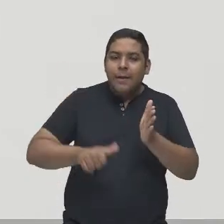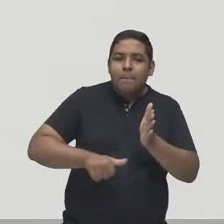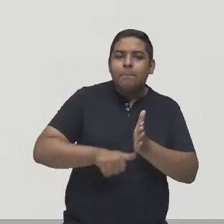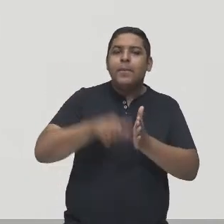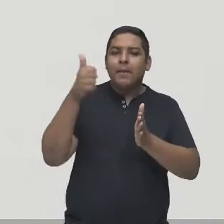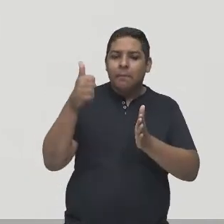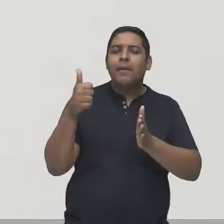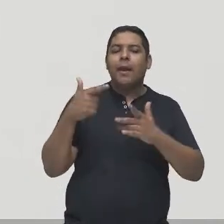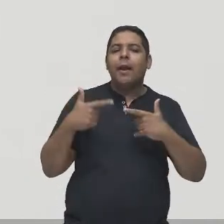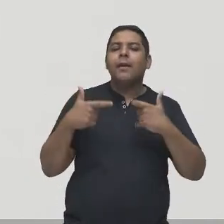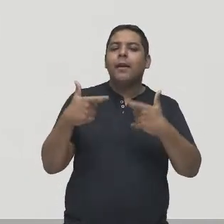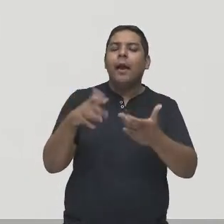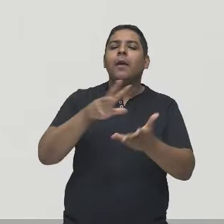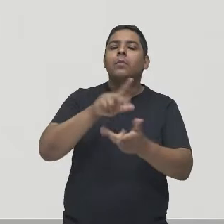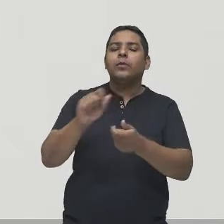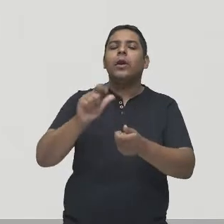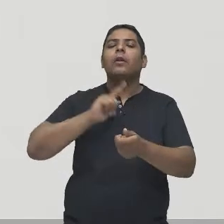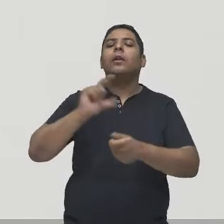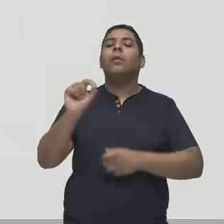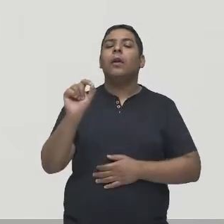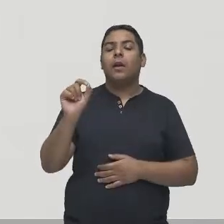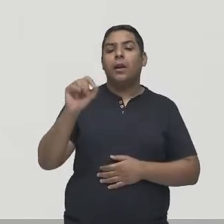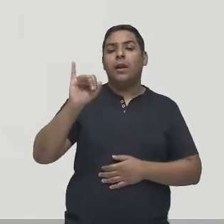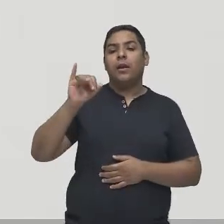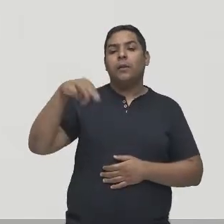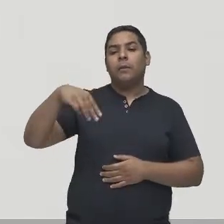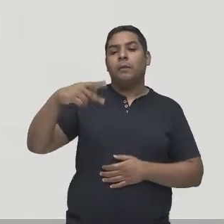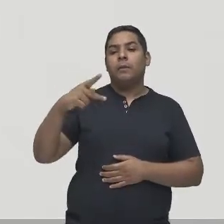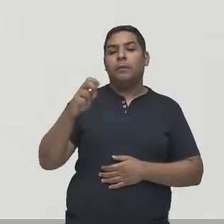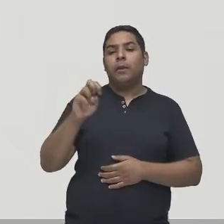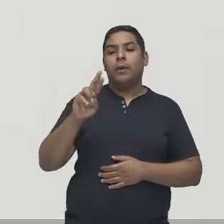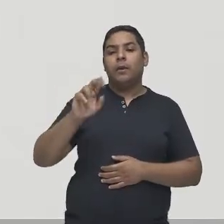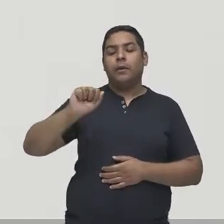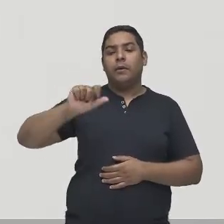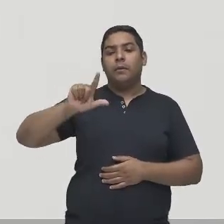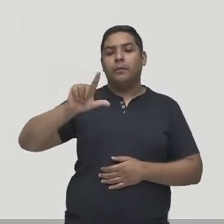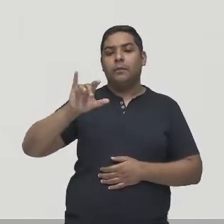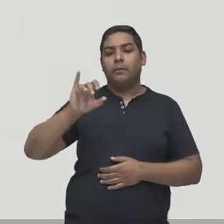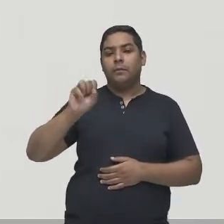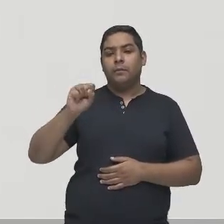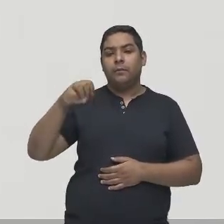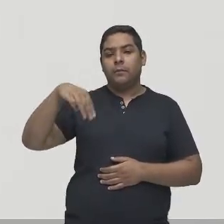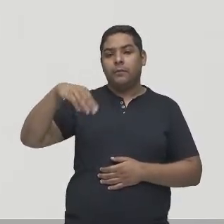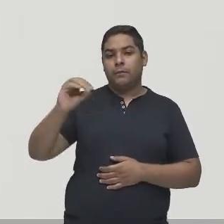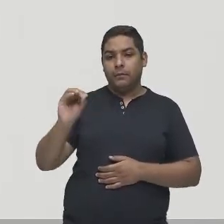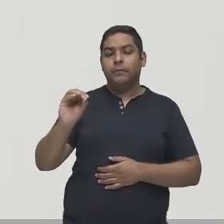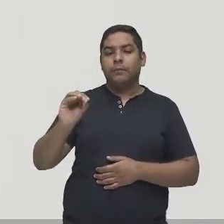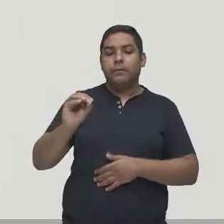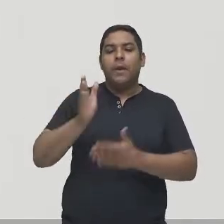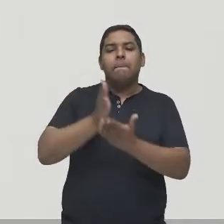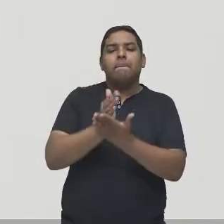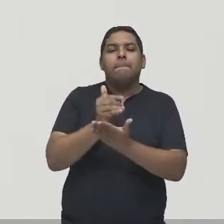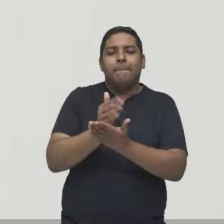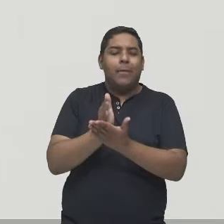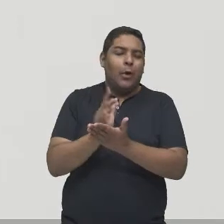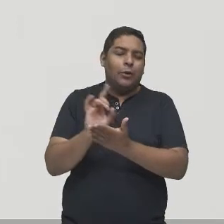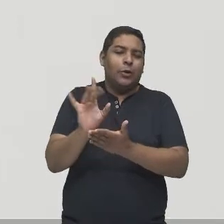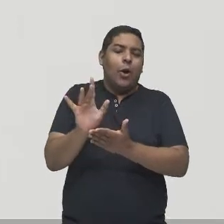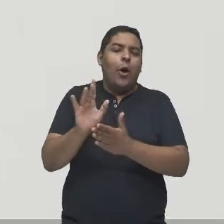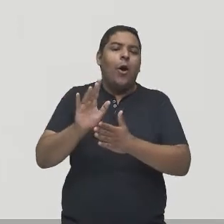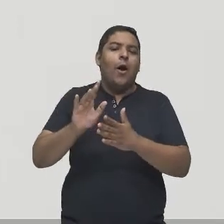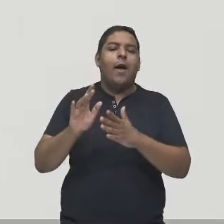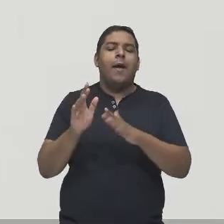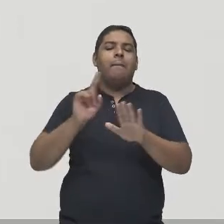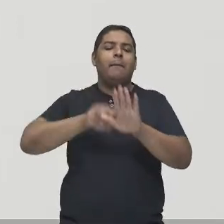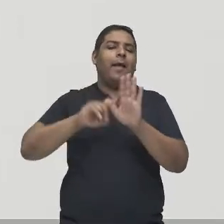ter o imperialismo. Lembram dele? Todo mundo ali querendo seu pedaço de bolo. Bolo é só uma metáfora, tá, gente? Lá na Europa e